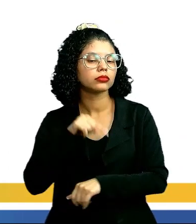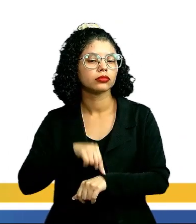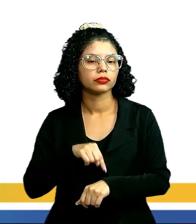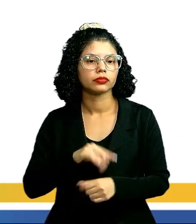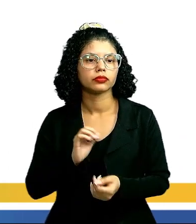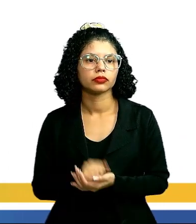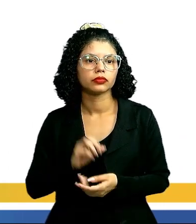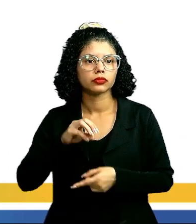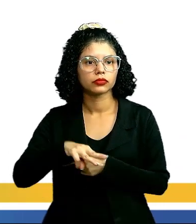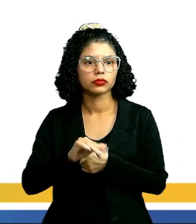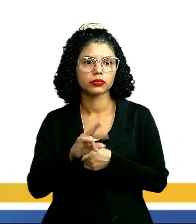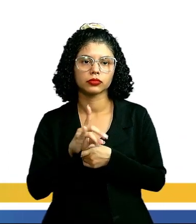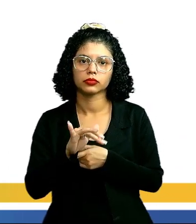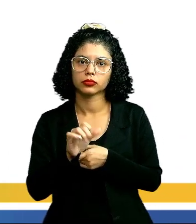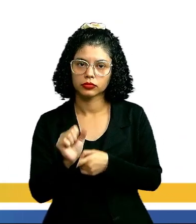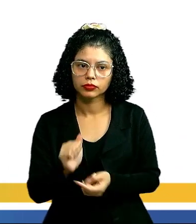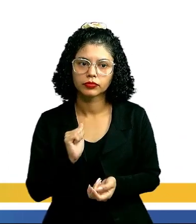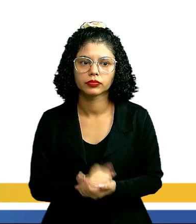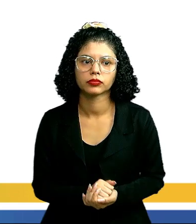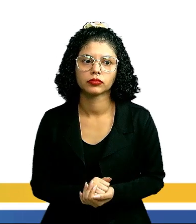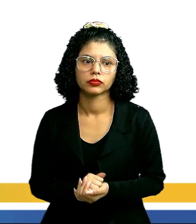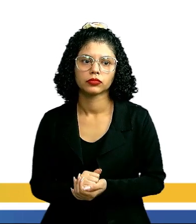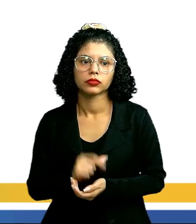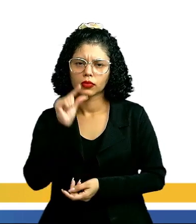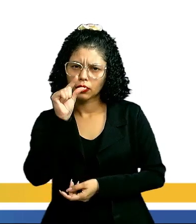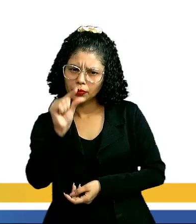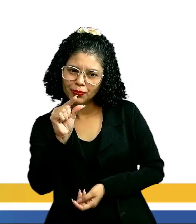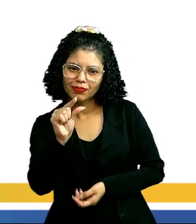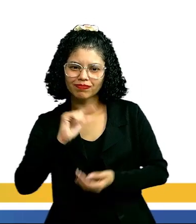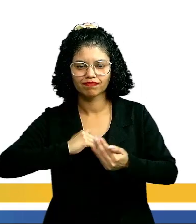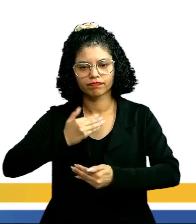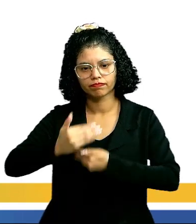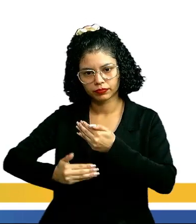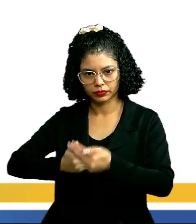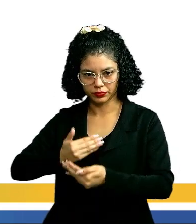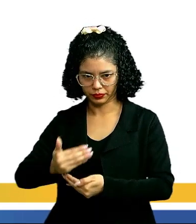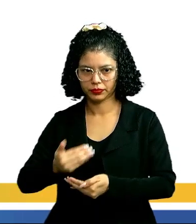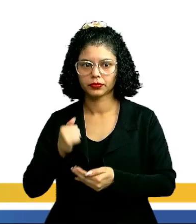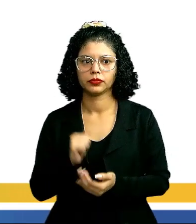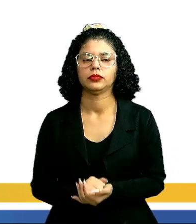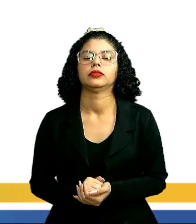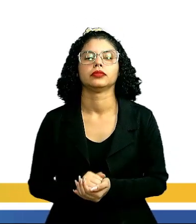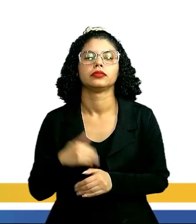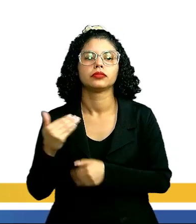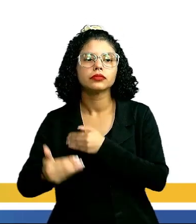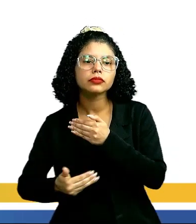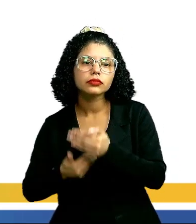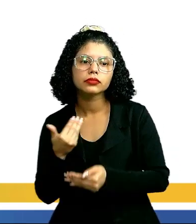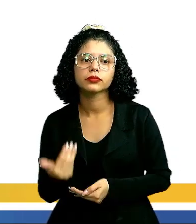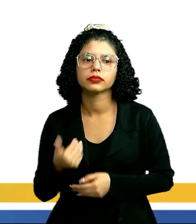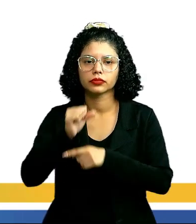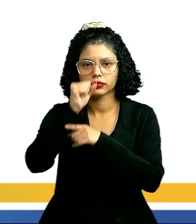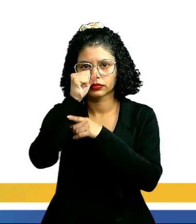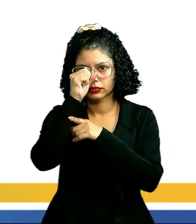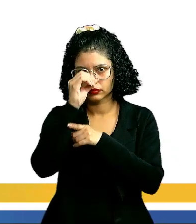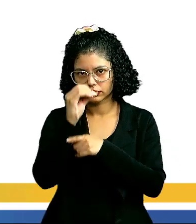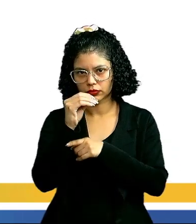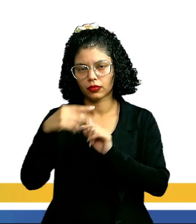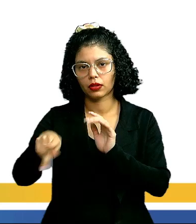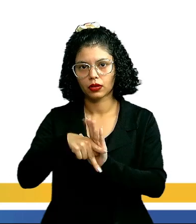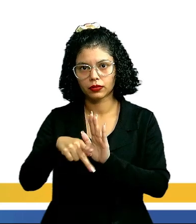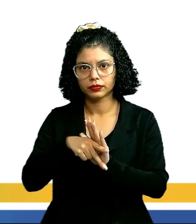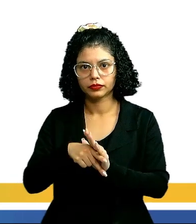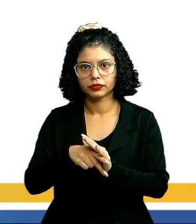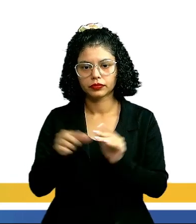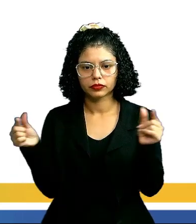Os marsupiais, eles têm uma placenta pouco desenvolvida. Daí, o desenvolvimento embrionário dele